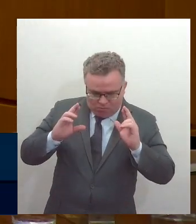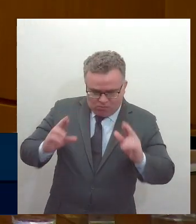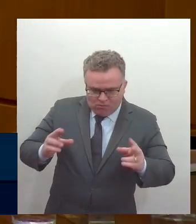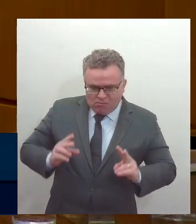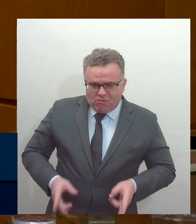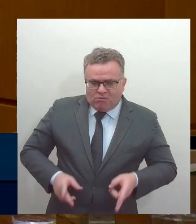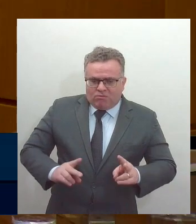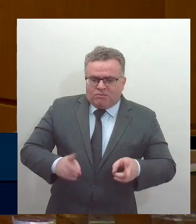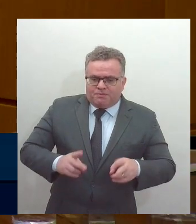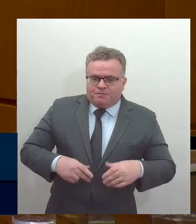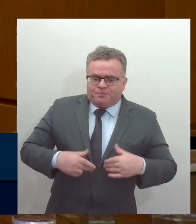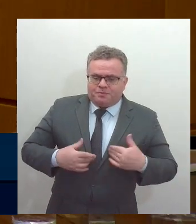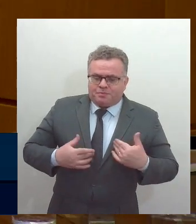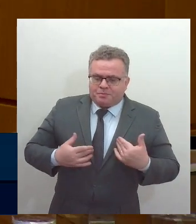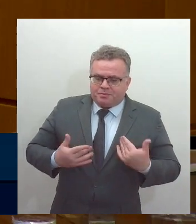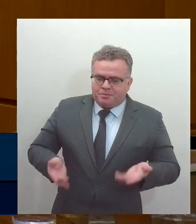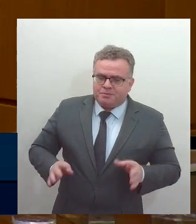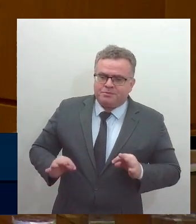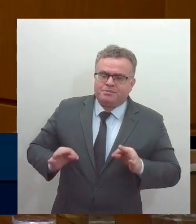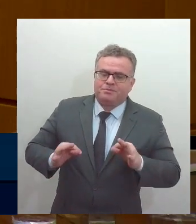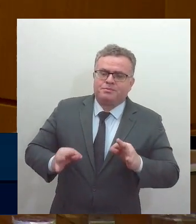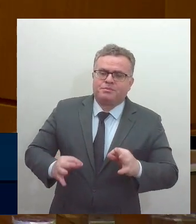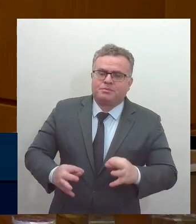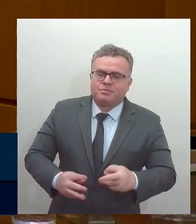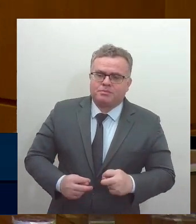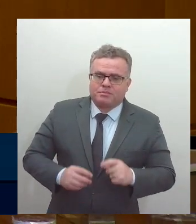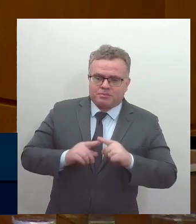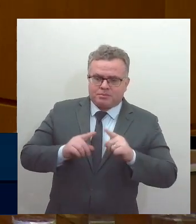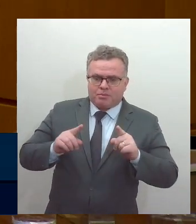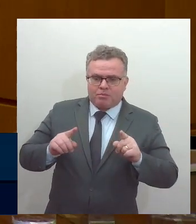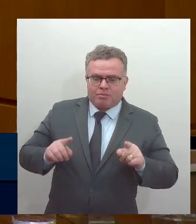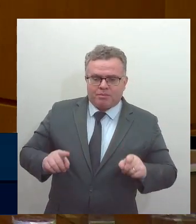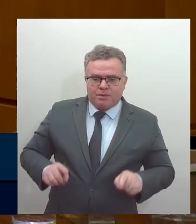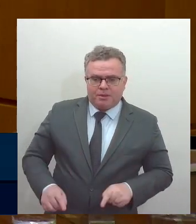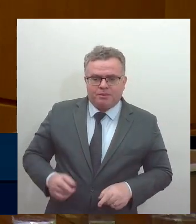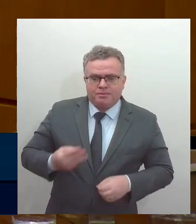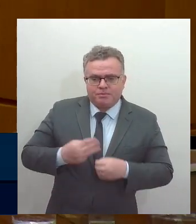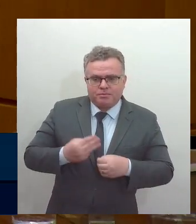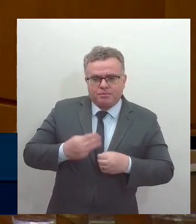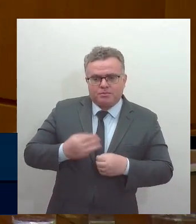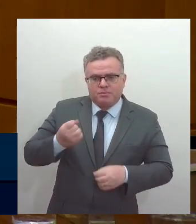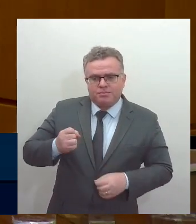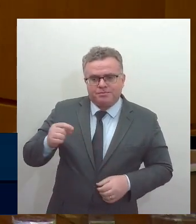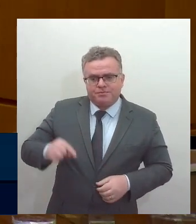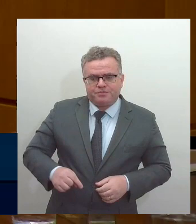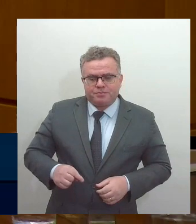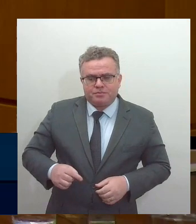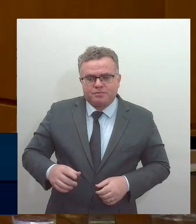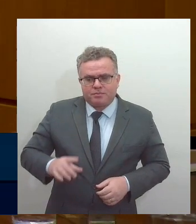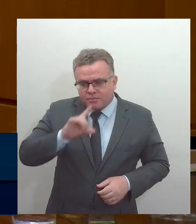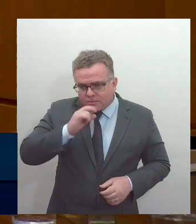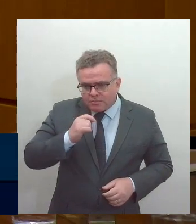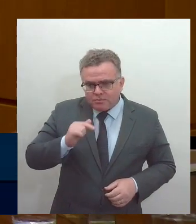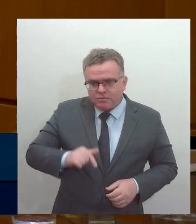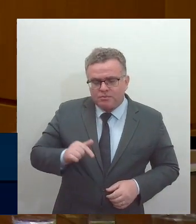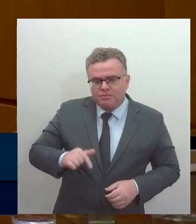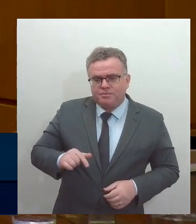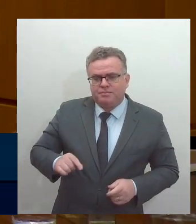servidoras municipais de Aracaju. Espero que com, né, mais essa mobilização o prefeito